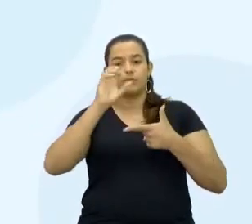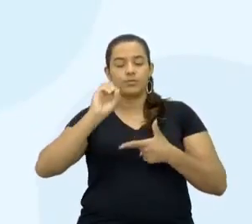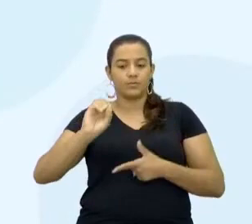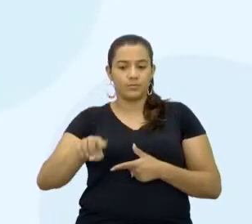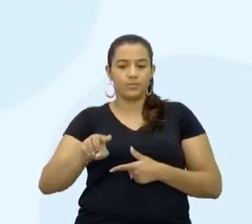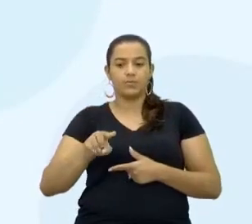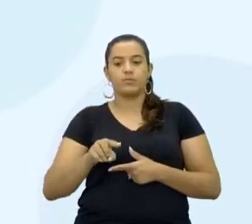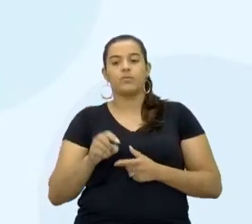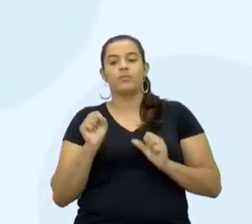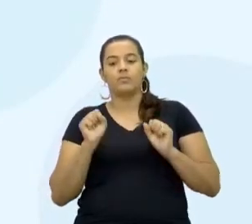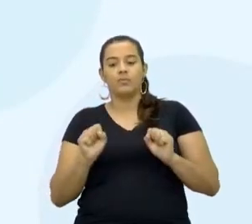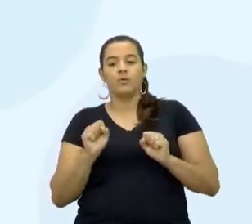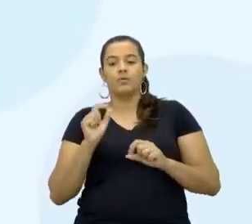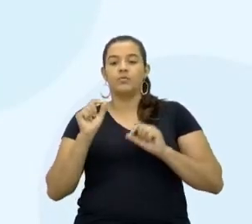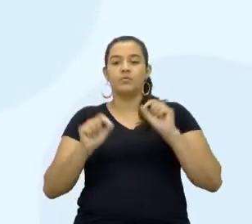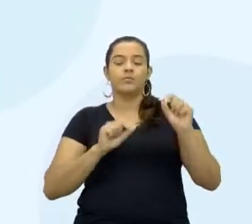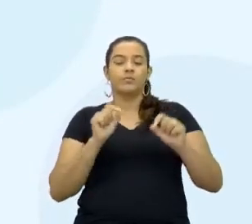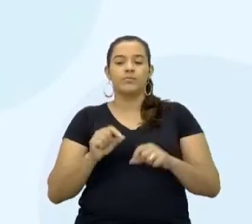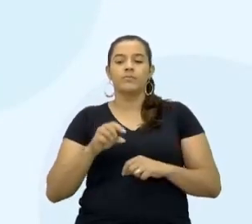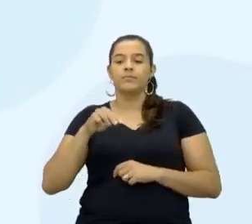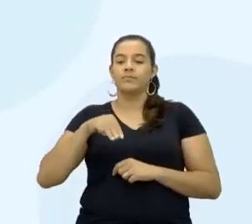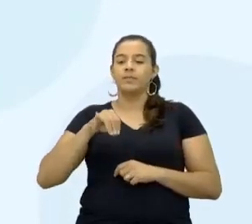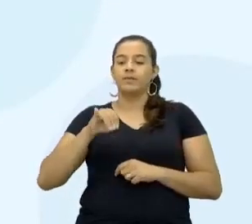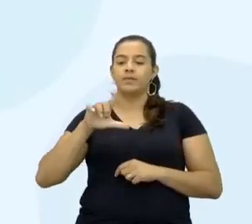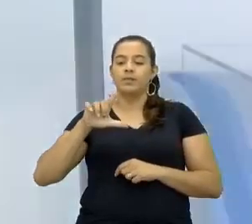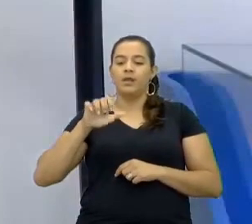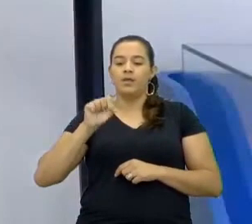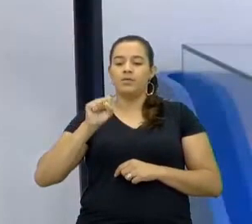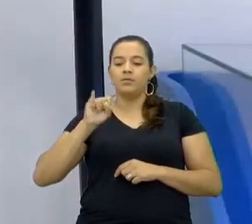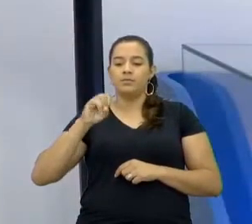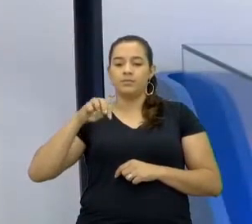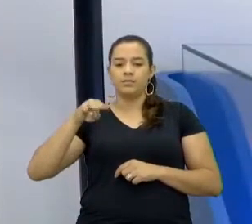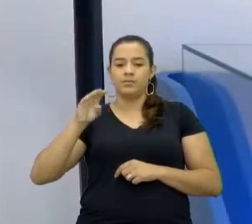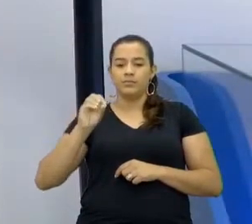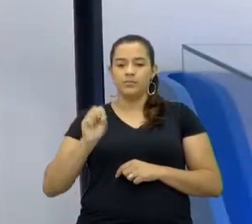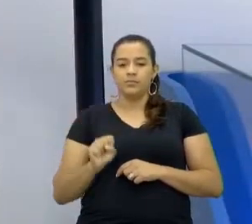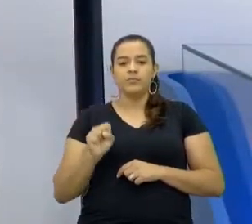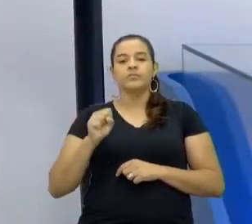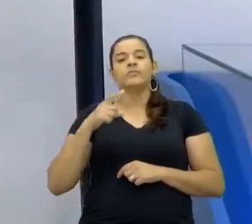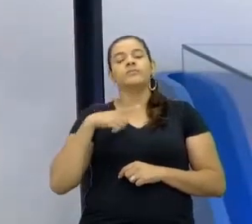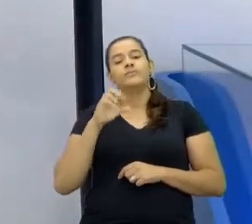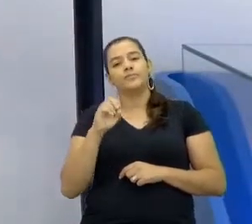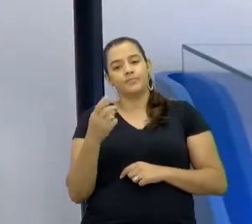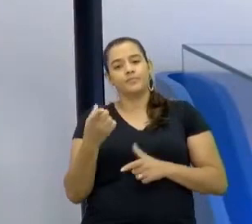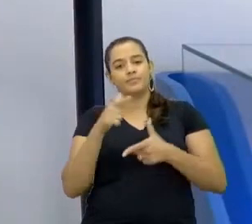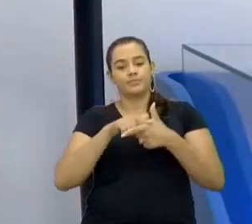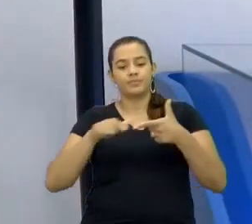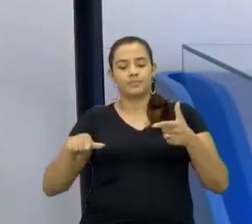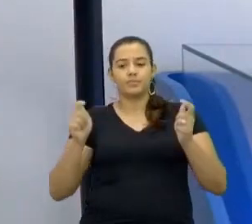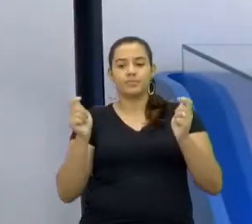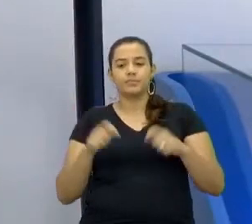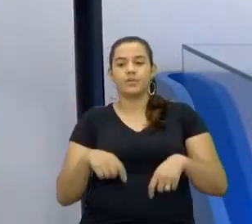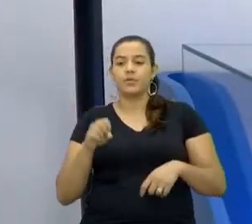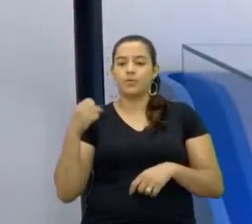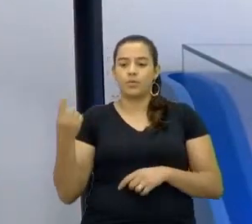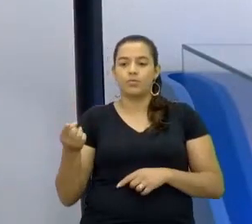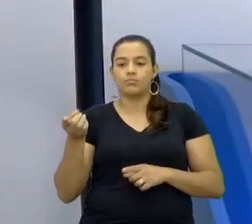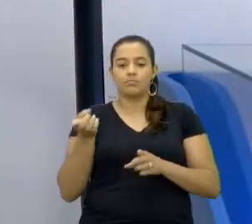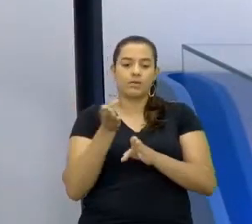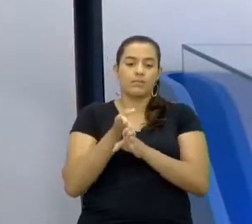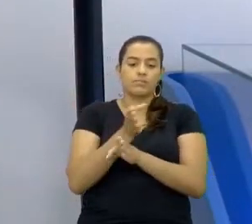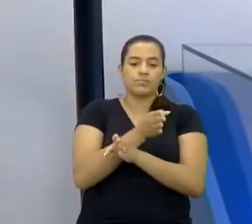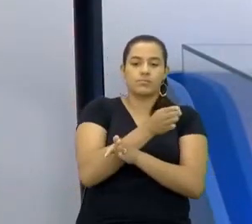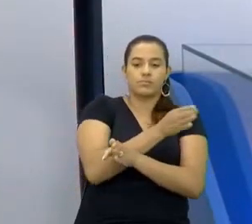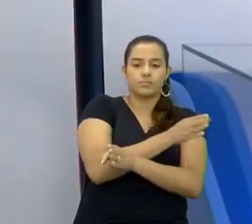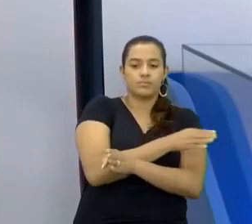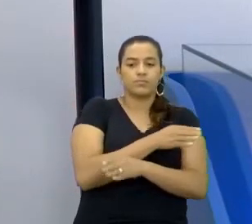gente pode ler como 9 milésimos, né? Você pode fazer essa divisão ou você pode só contar as casas decimais. Não sei